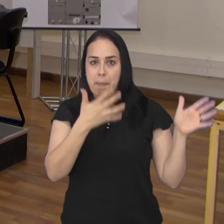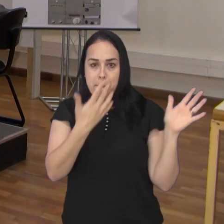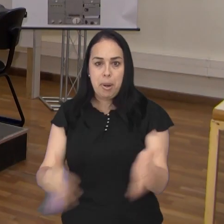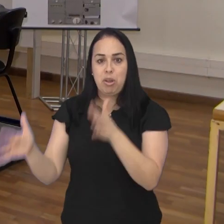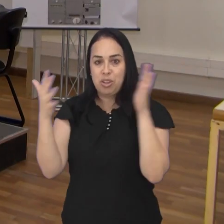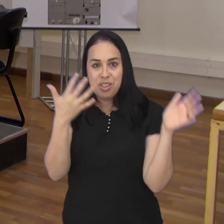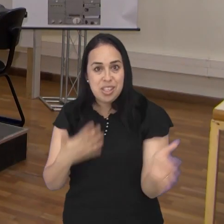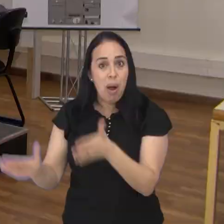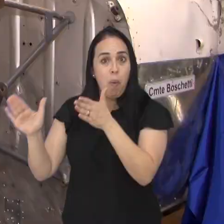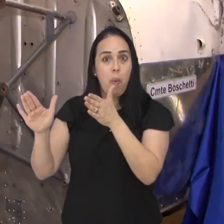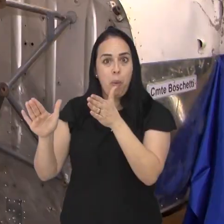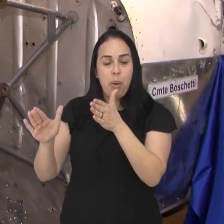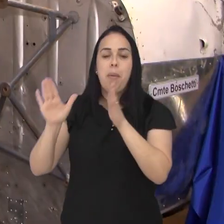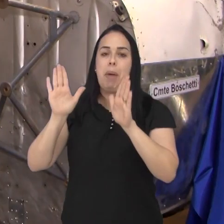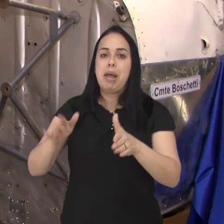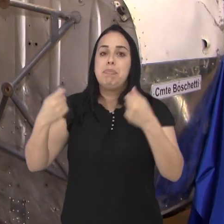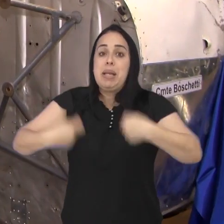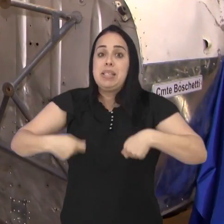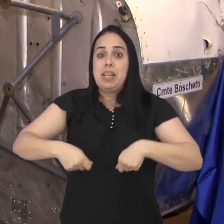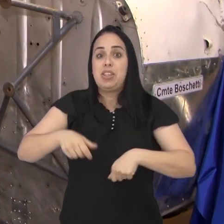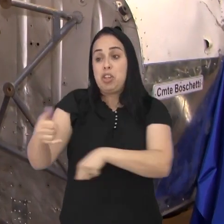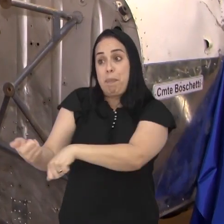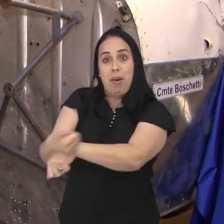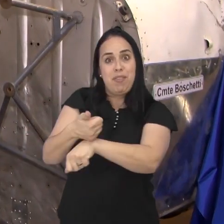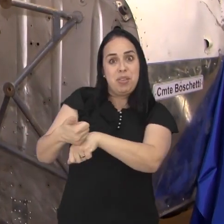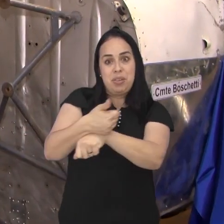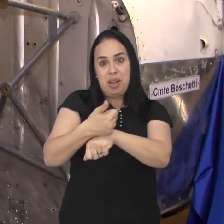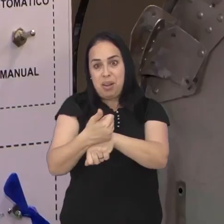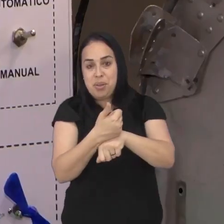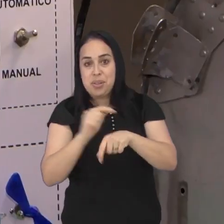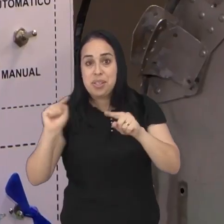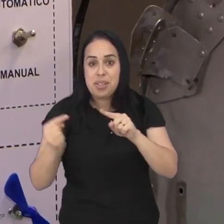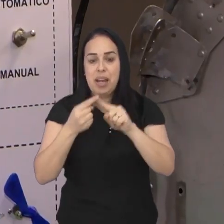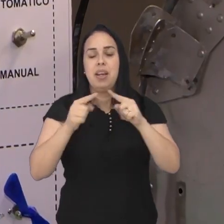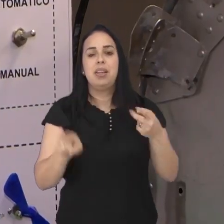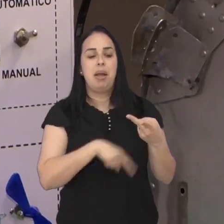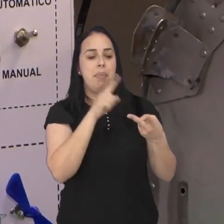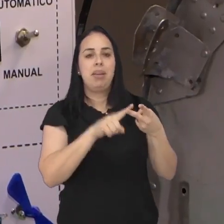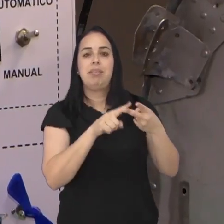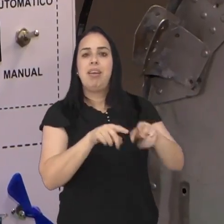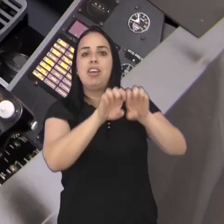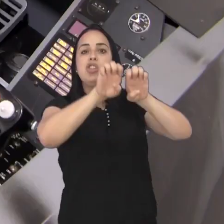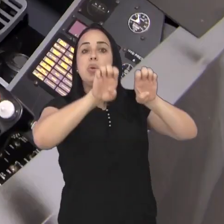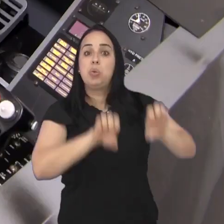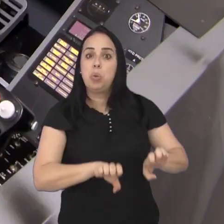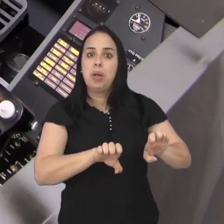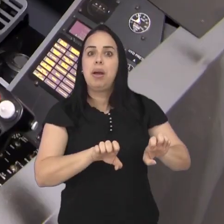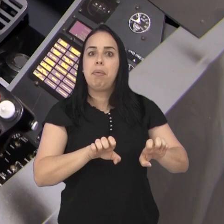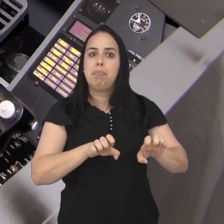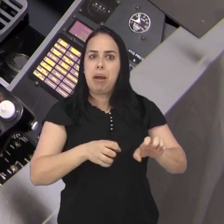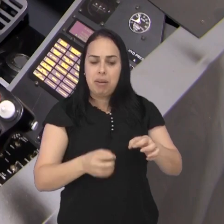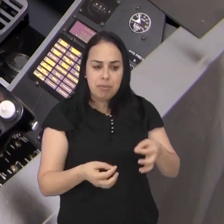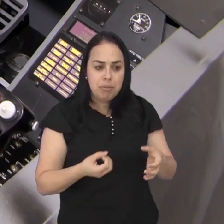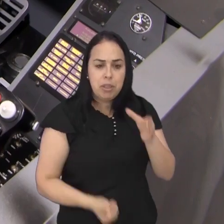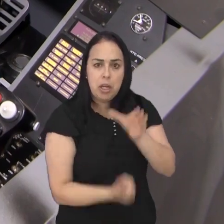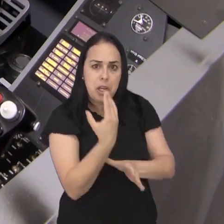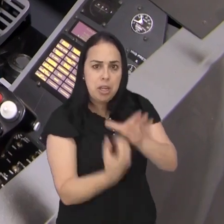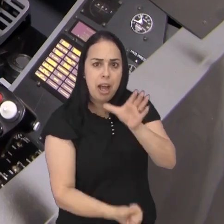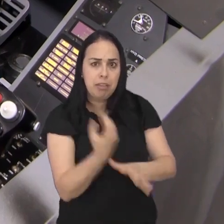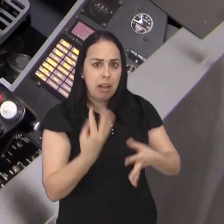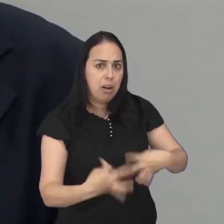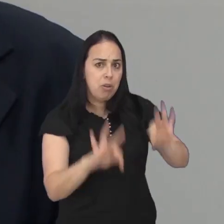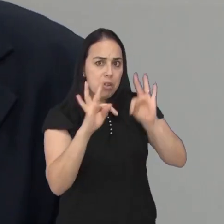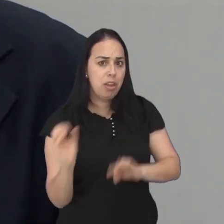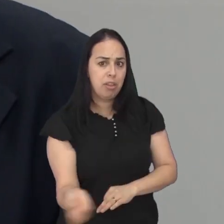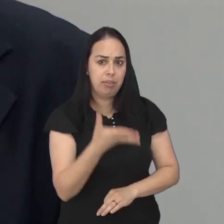de produção demanda capacitação de mão de obra qualificada e infraestrutura para desenvolvimento de novas